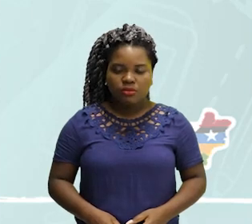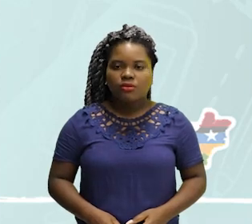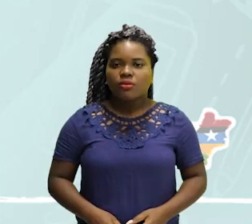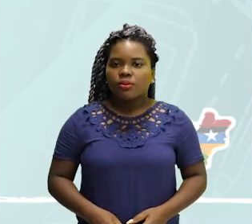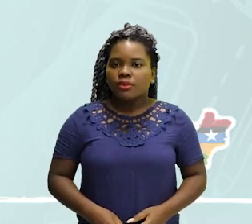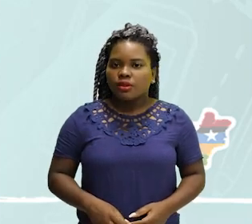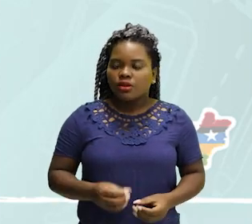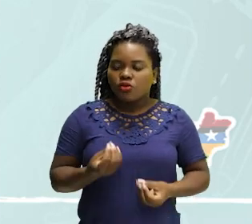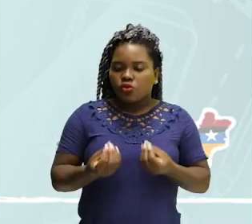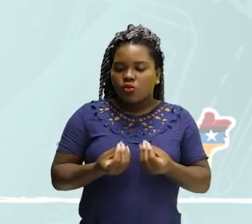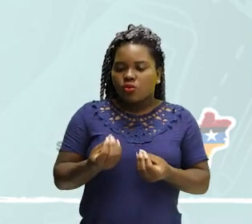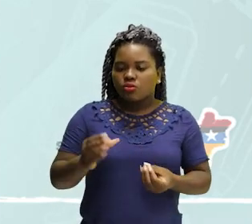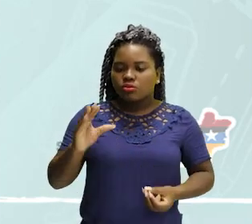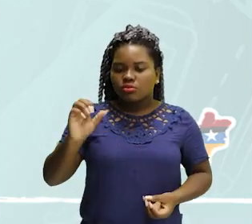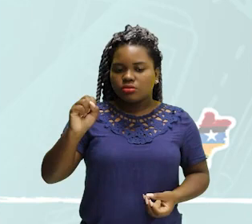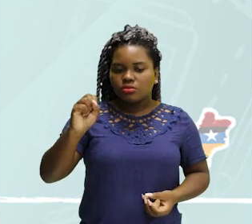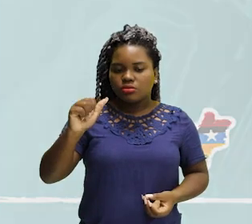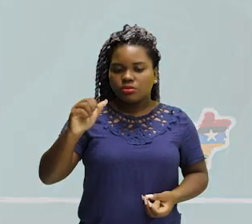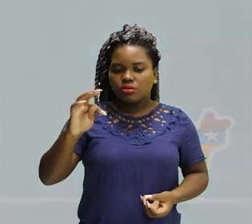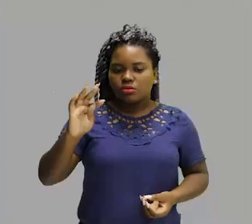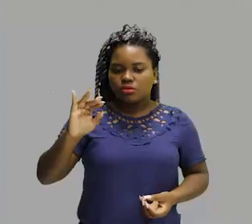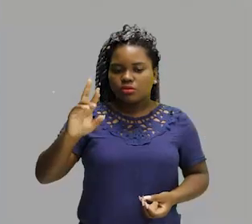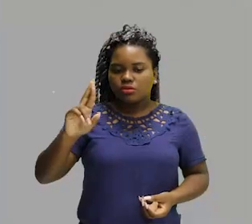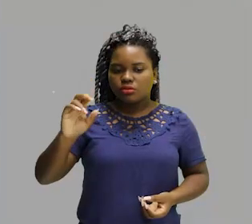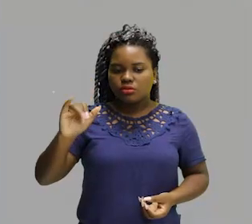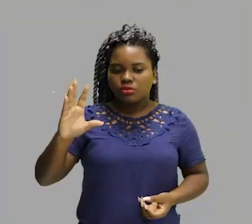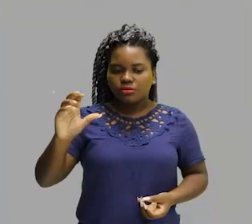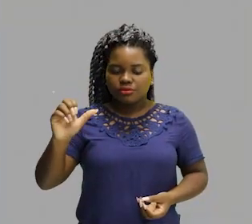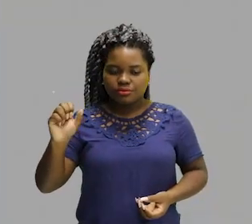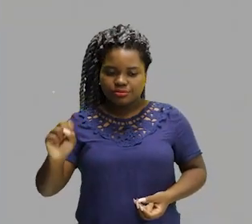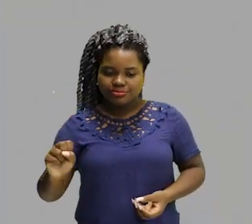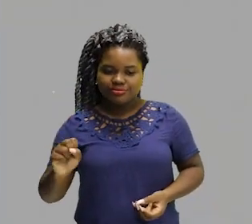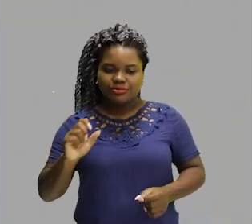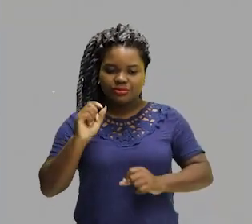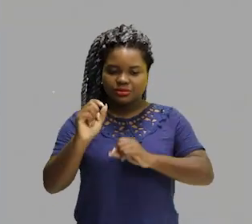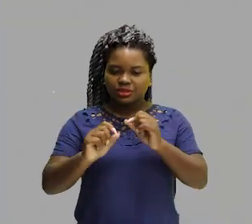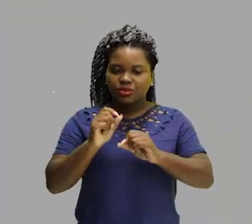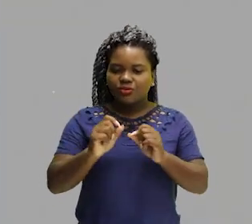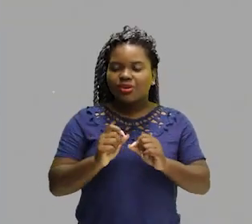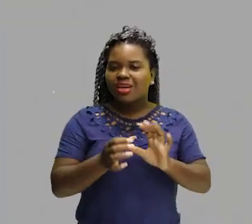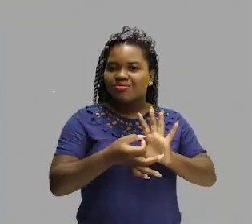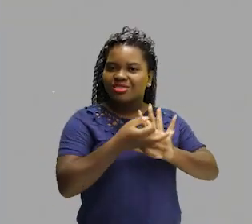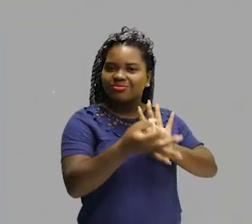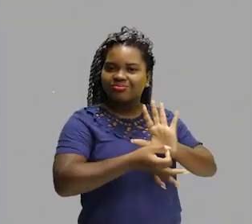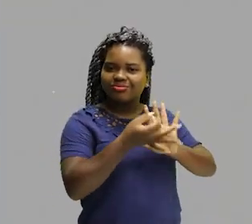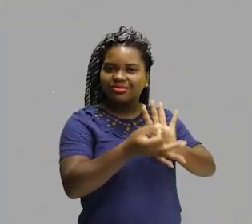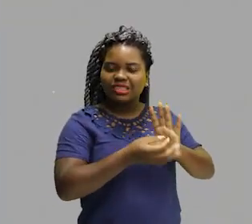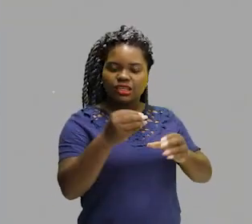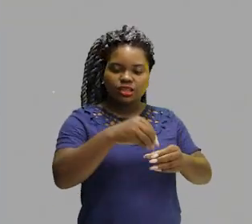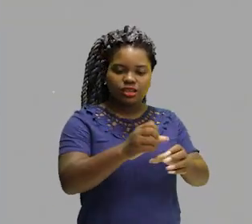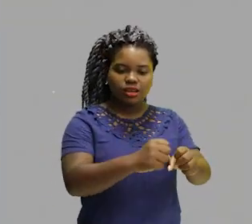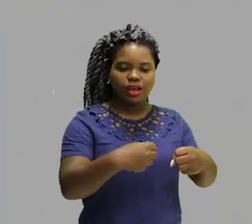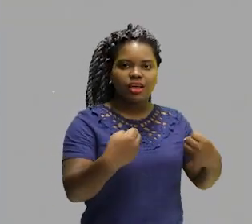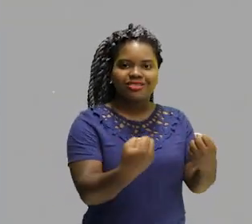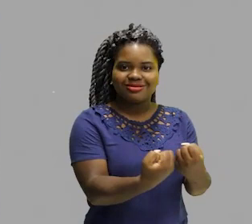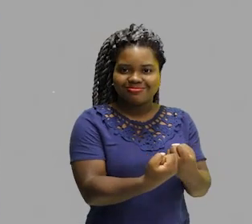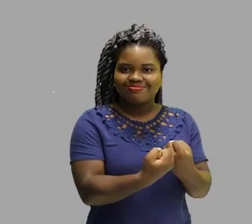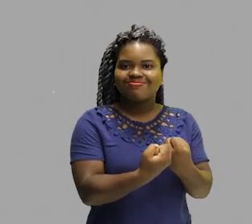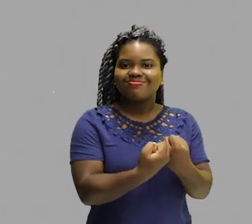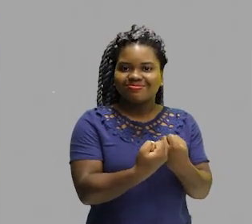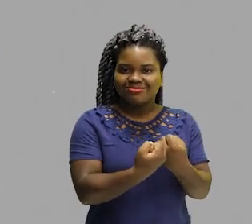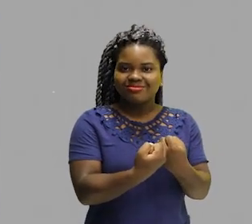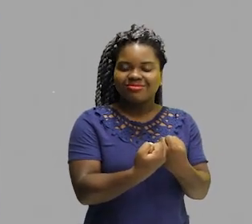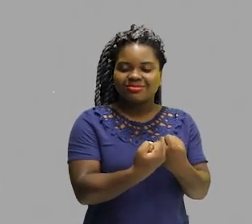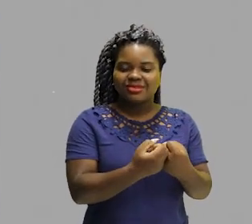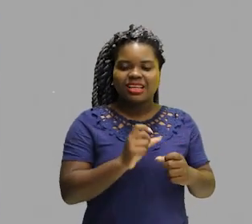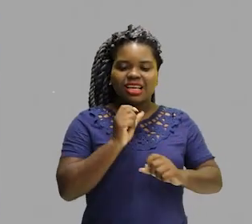só, satíricas, você já sabe, lembra das cantigas satíricas? Elas serviam para fazer críticas à sociedade. As cantigas satíricas eram